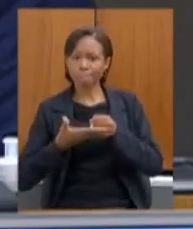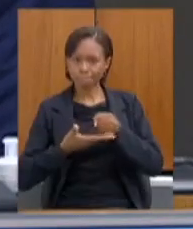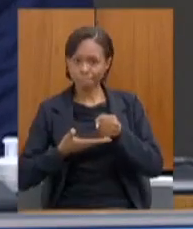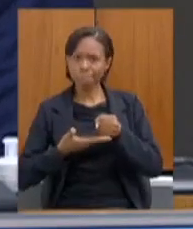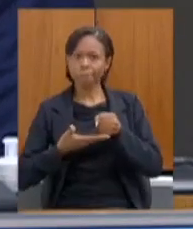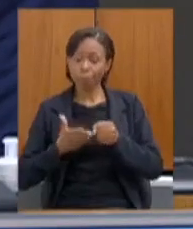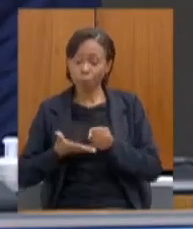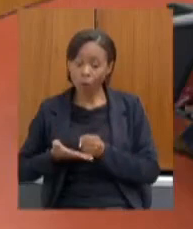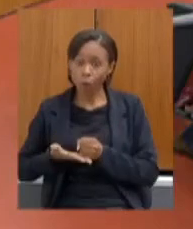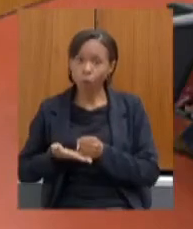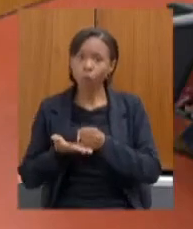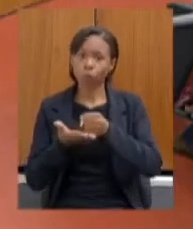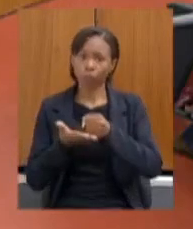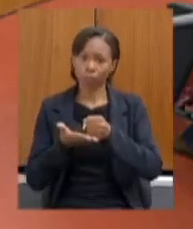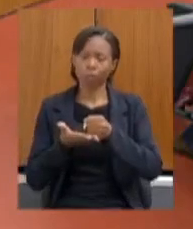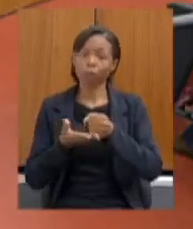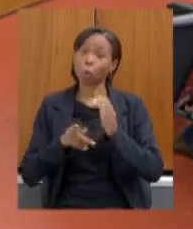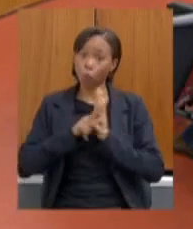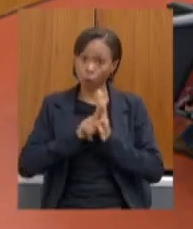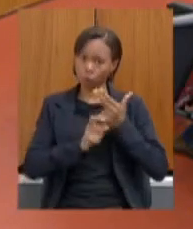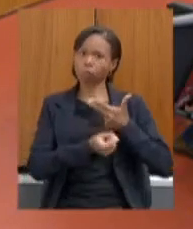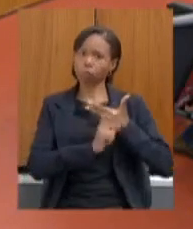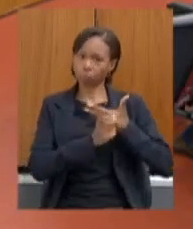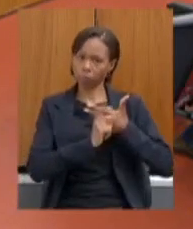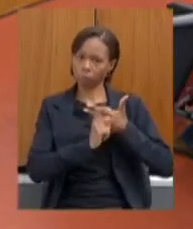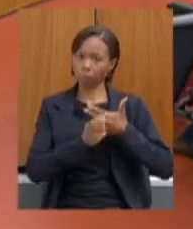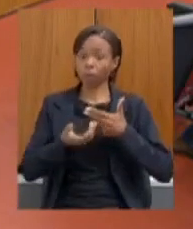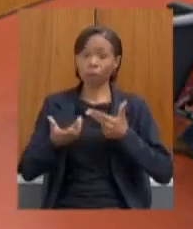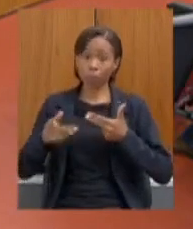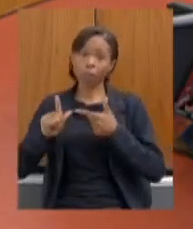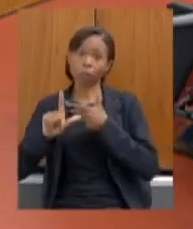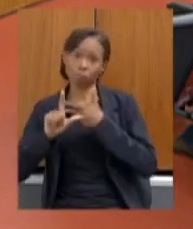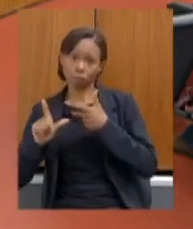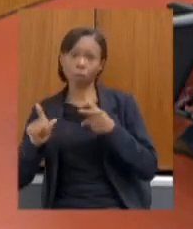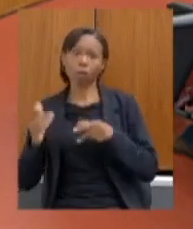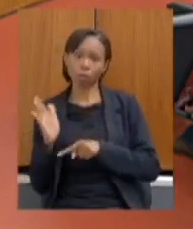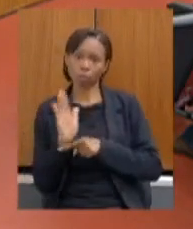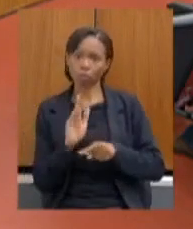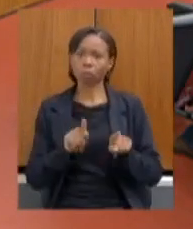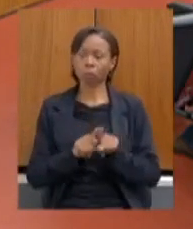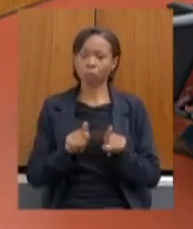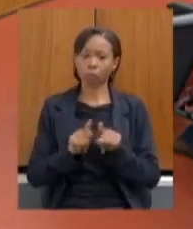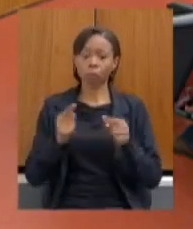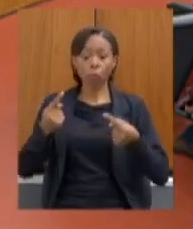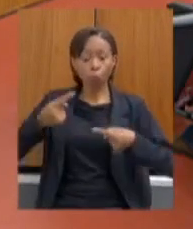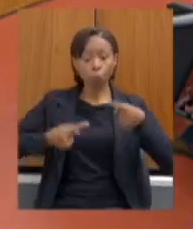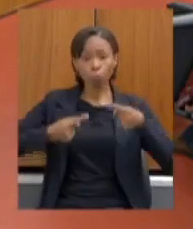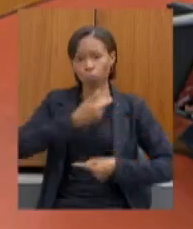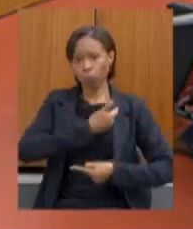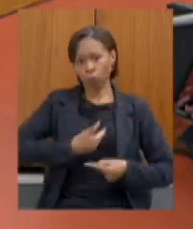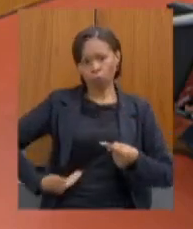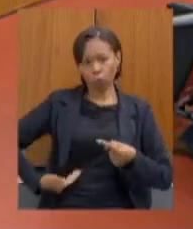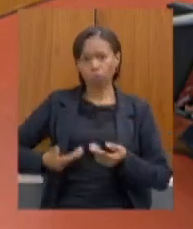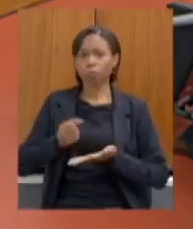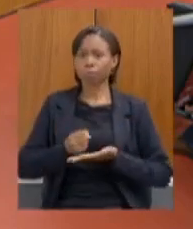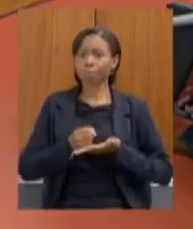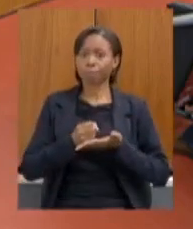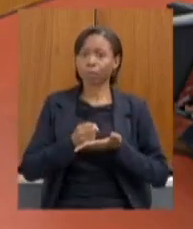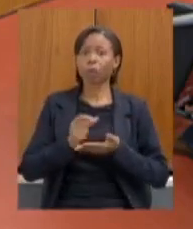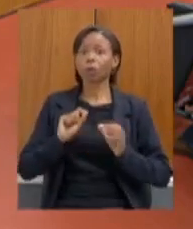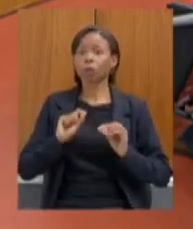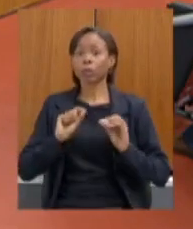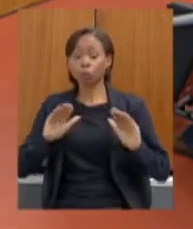Executivo, com o respaldo do Poder Legislativo, pudesse executar as políticas públicas voltadas exclusivamente para a Covid